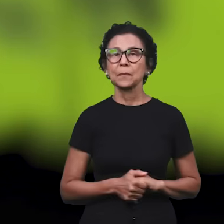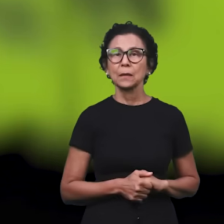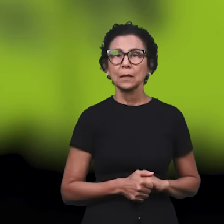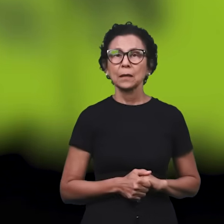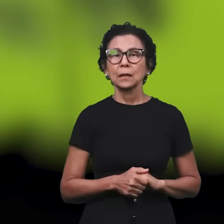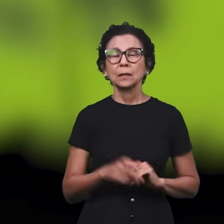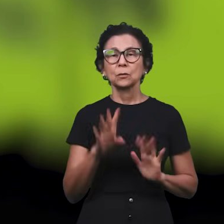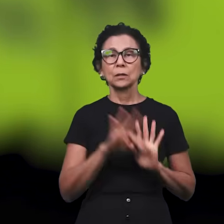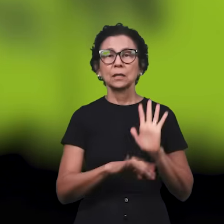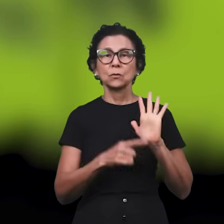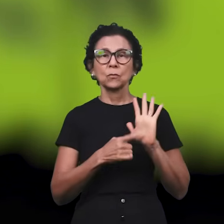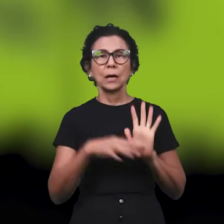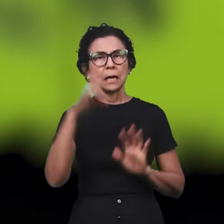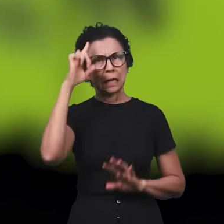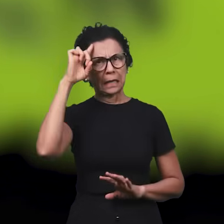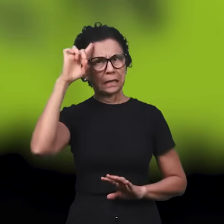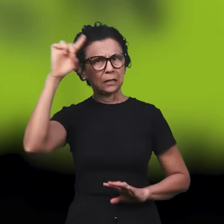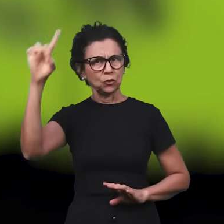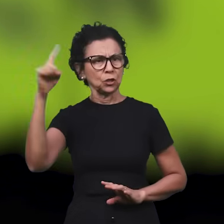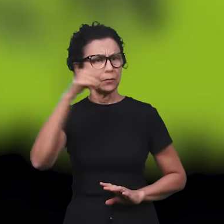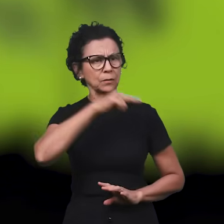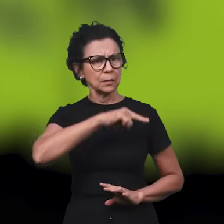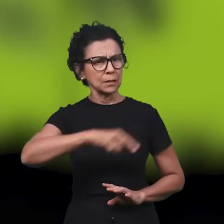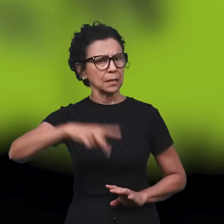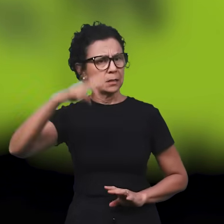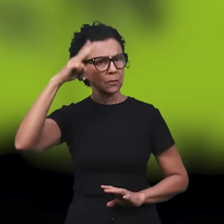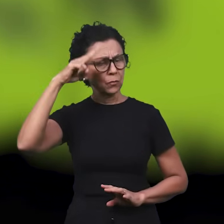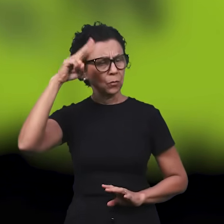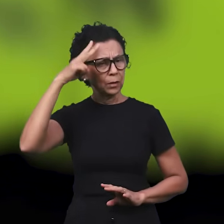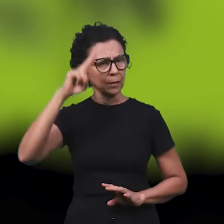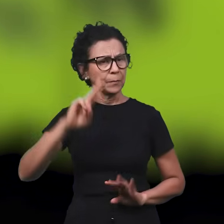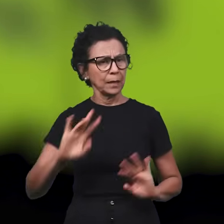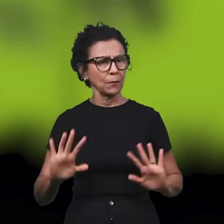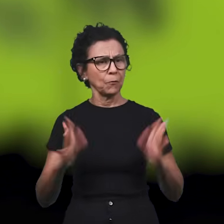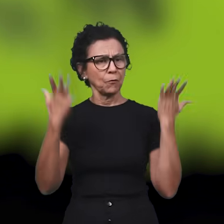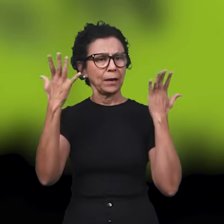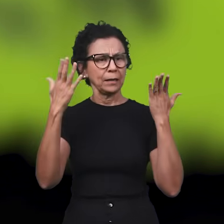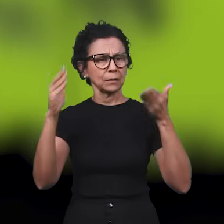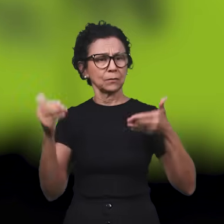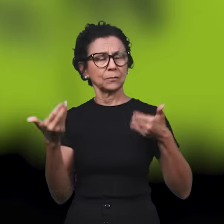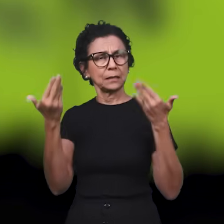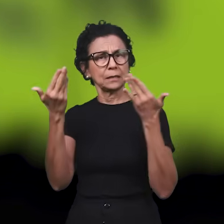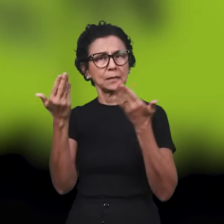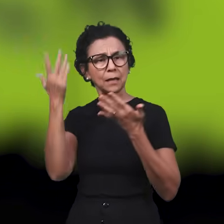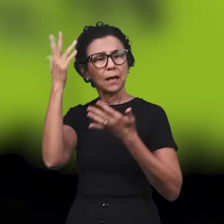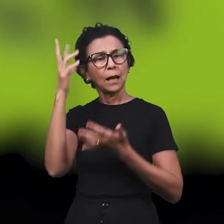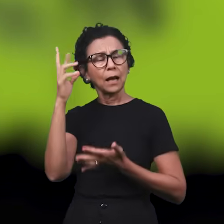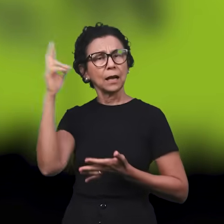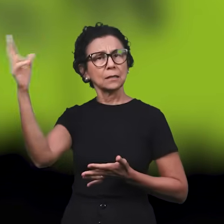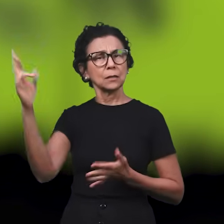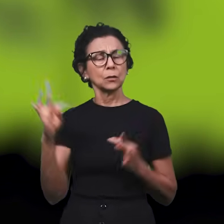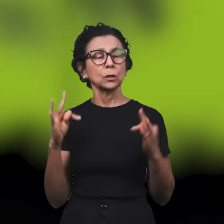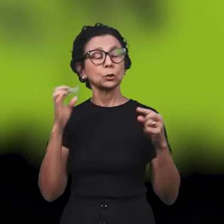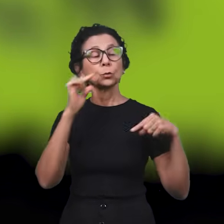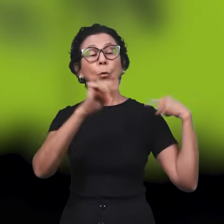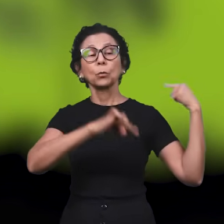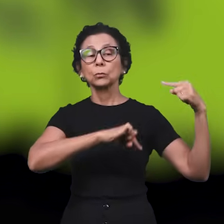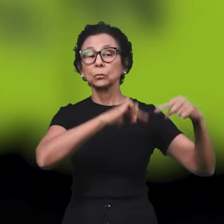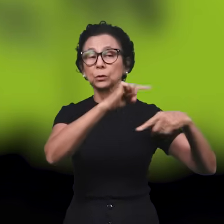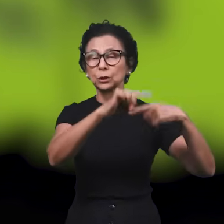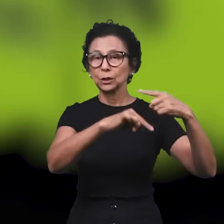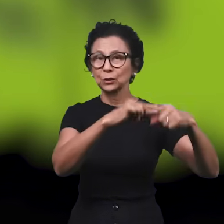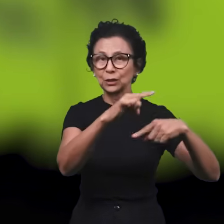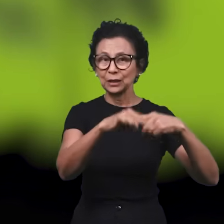por memória, celebrá-los-ei por festa ao Senhor. Nas vossas gerações o celebrareis